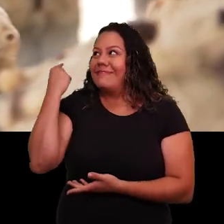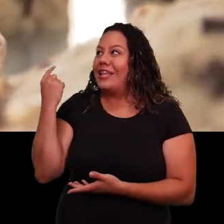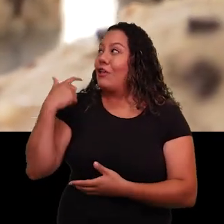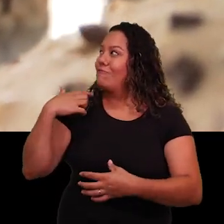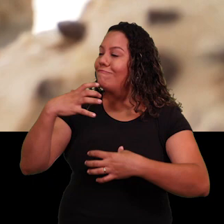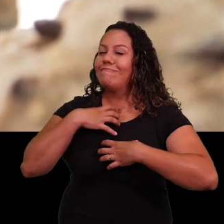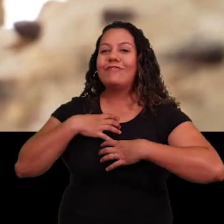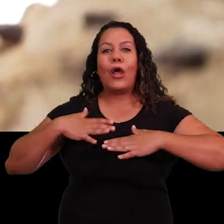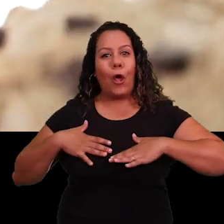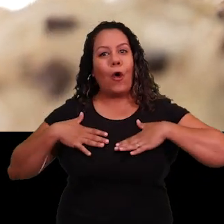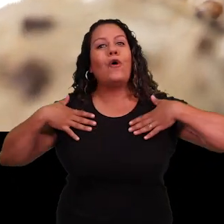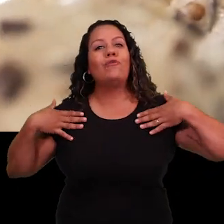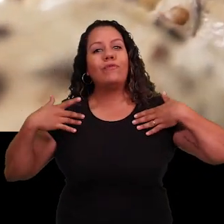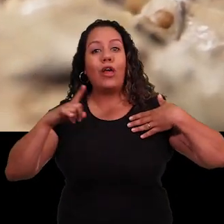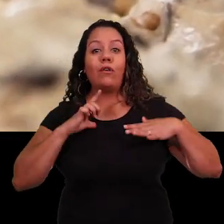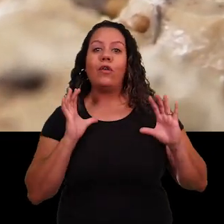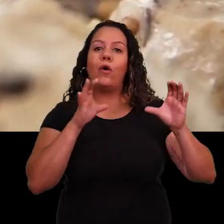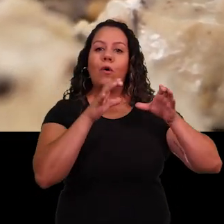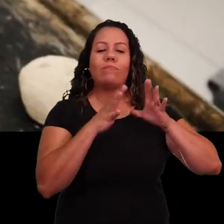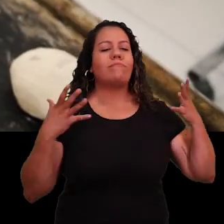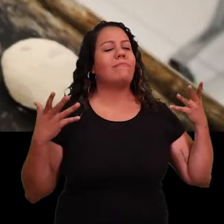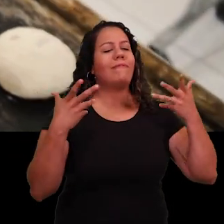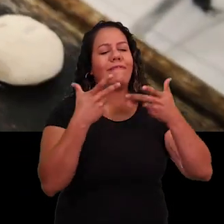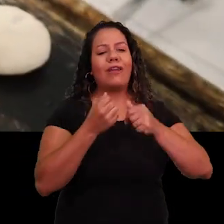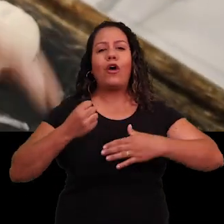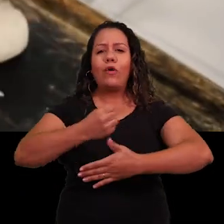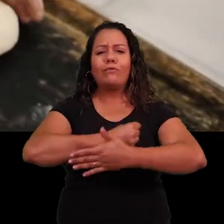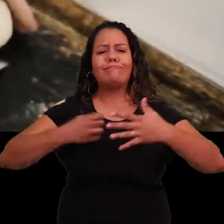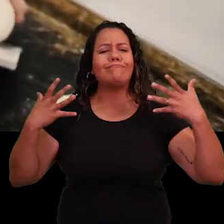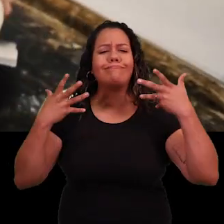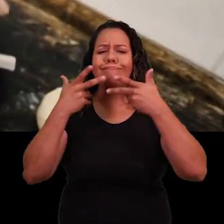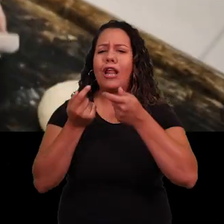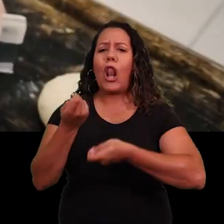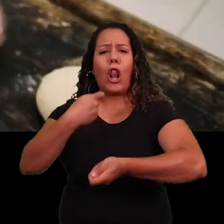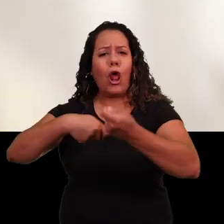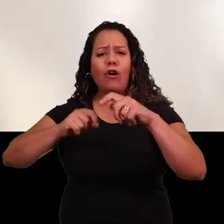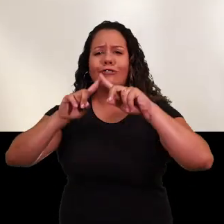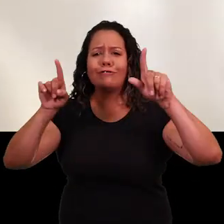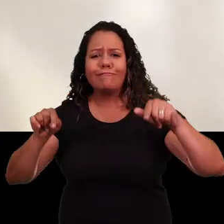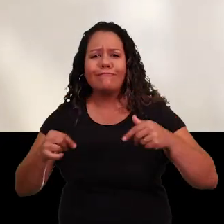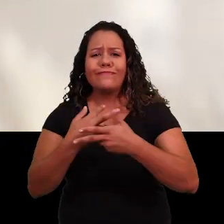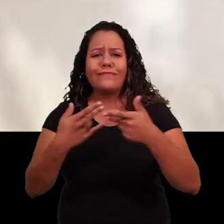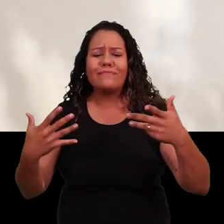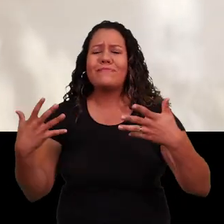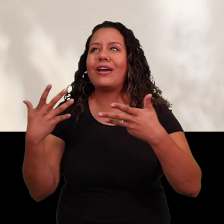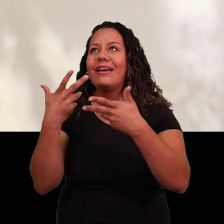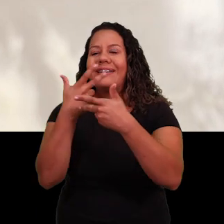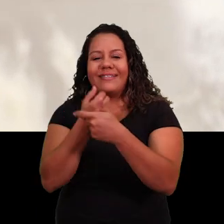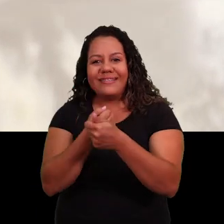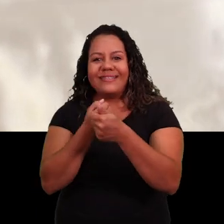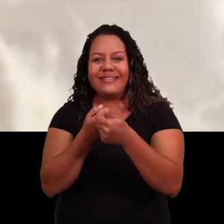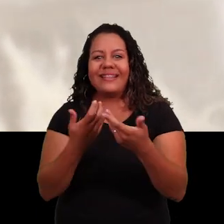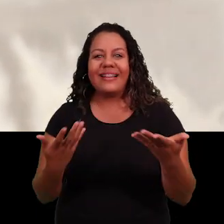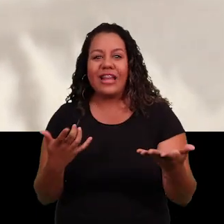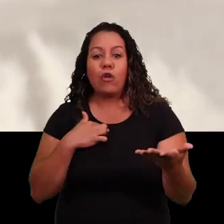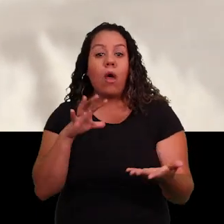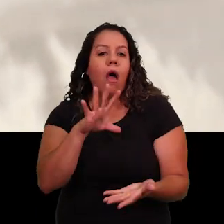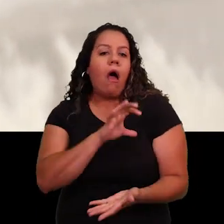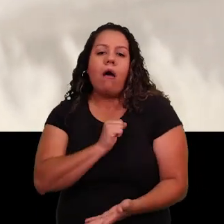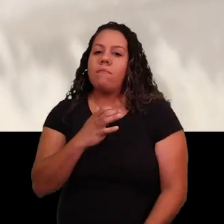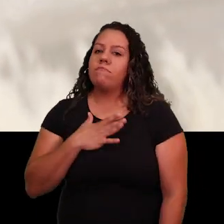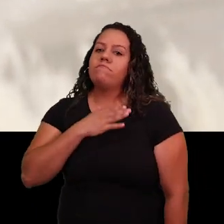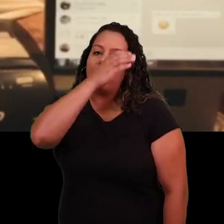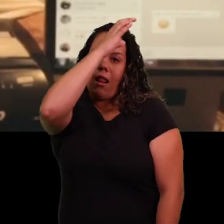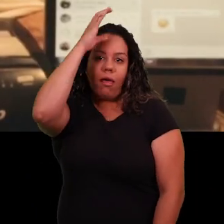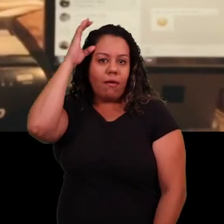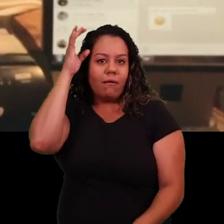hoje eu olho para trás e eu sinto realmente muito orgulho. Eu tenho uma equipe maravilhosa, eu tenho uma cozinha maravilhosa, eu tenho lojas maravilhosas.